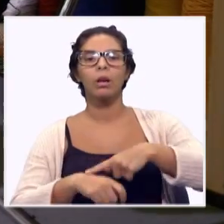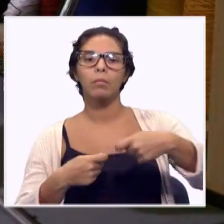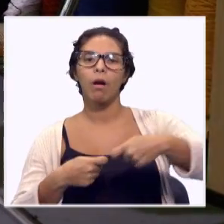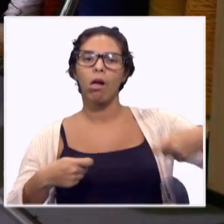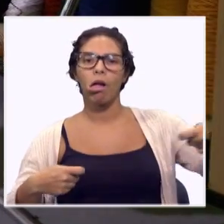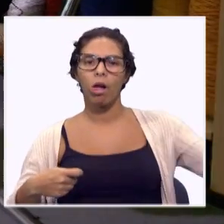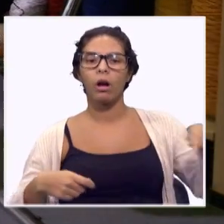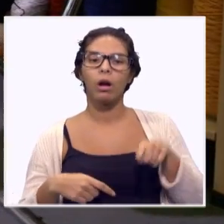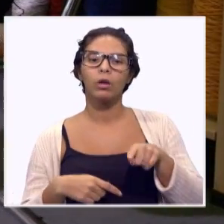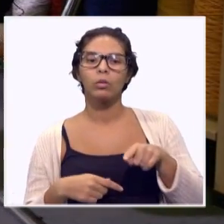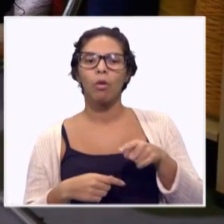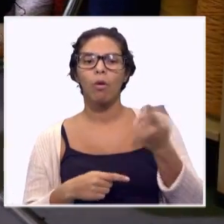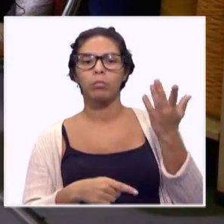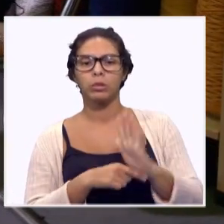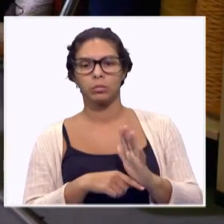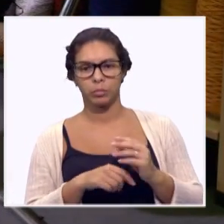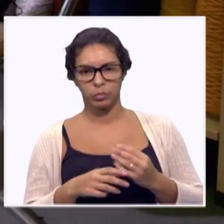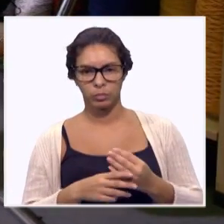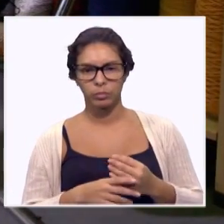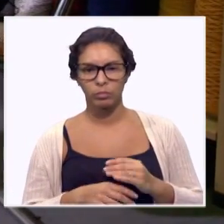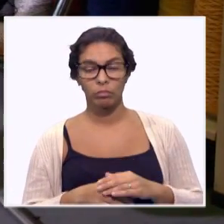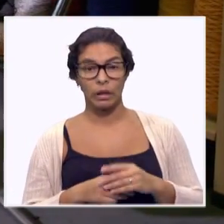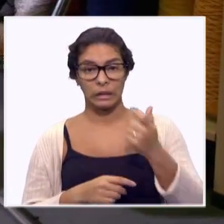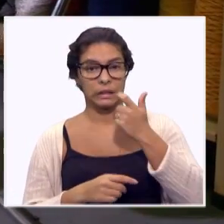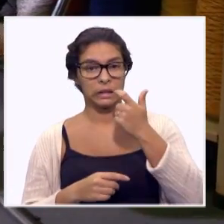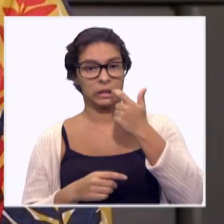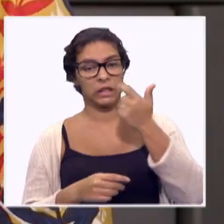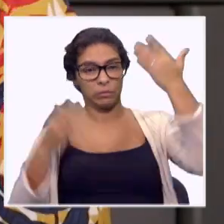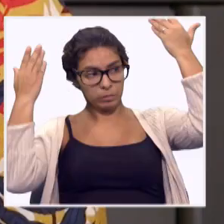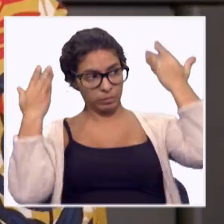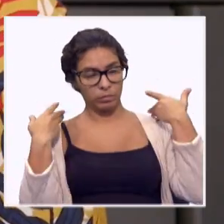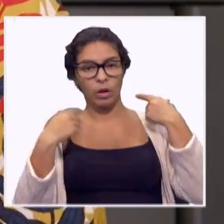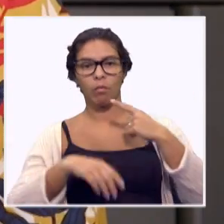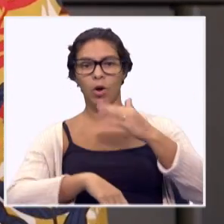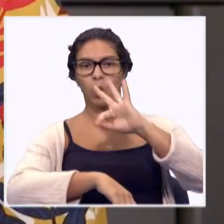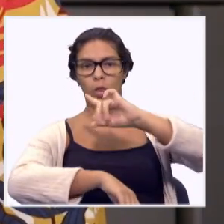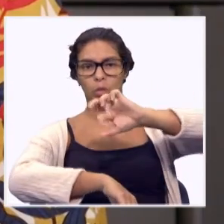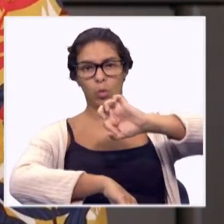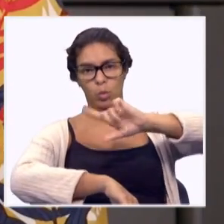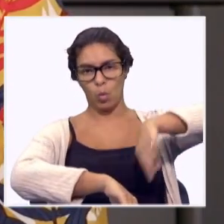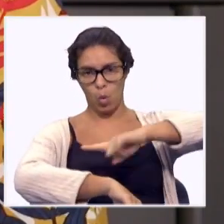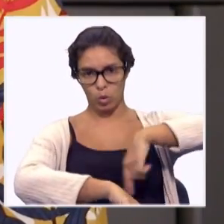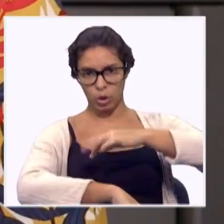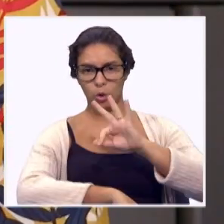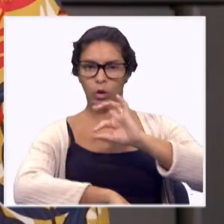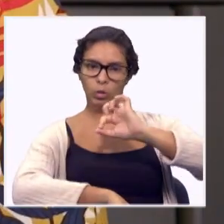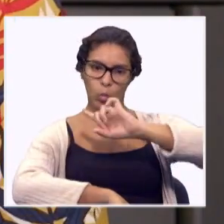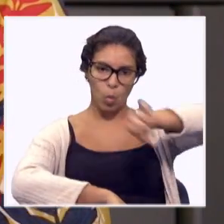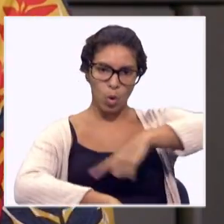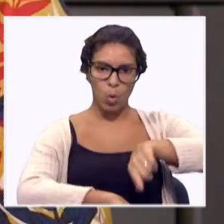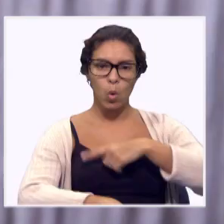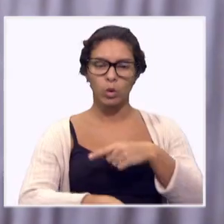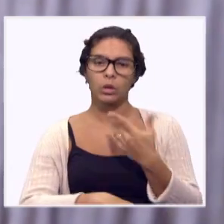exemplo, a criar uma peça como esta que nós temos aqui connosco? Essa foram cerca de 48 horas, portanto